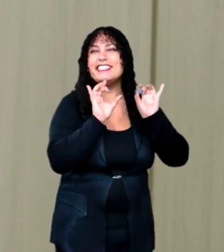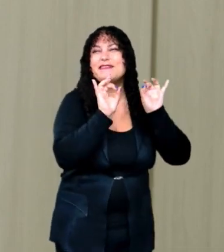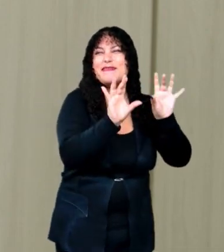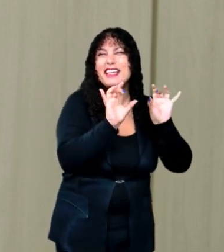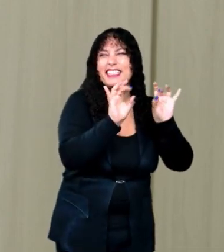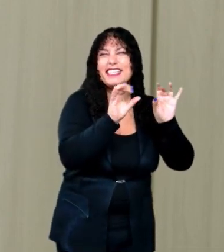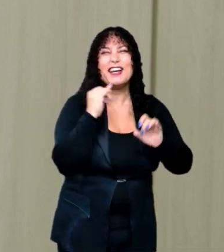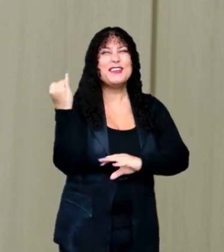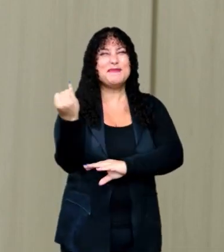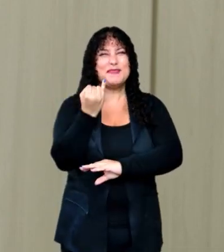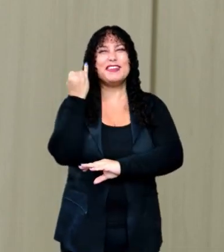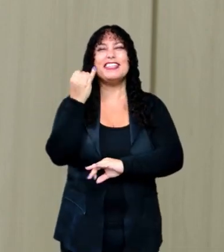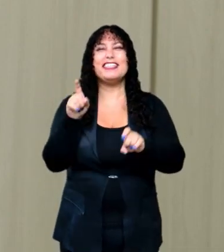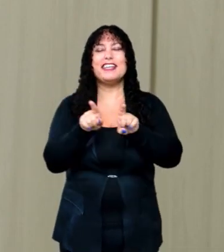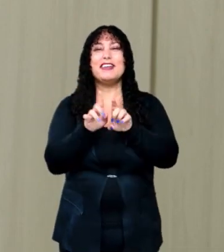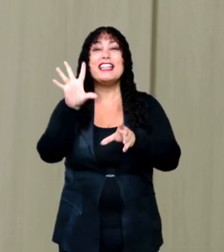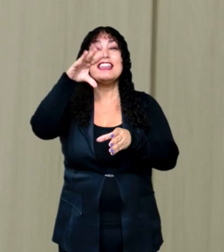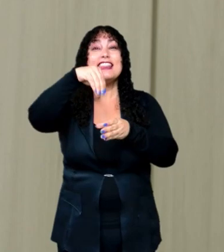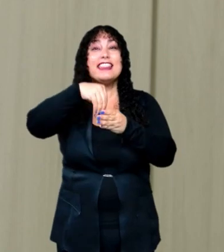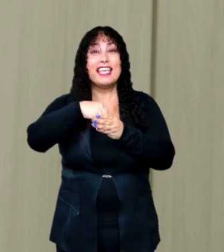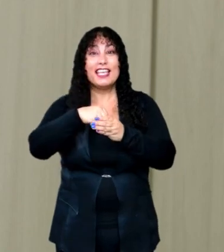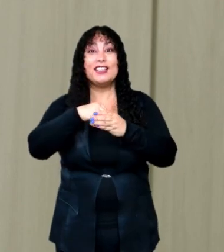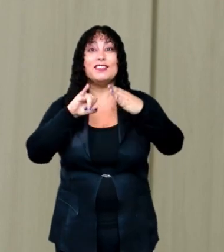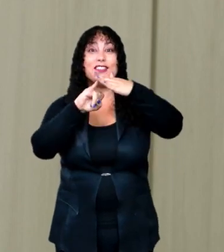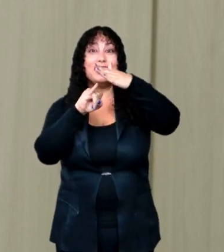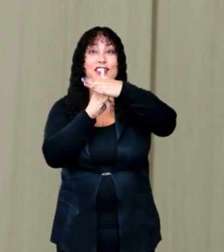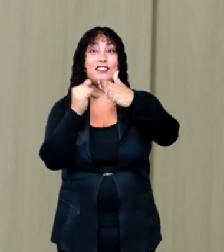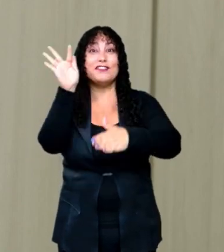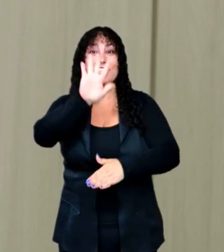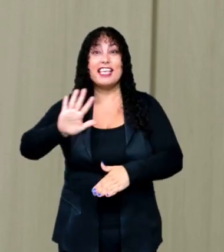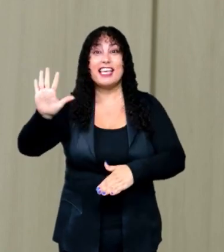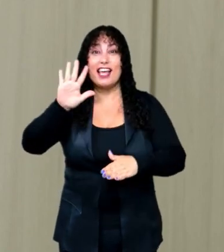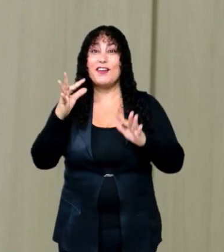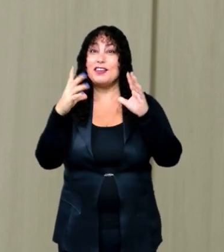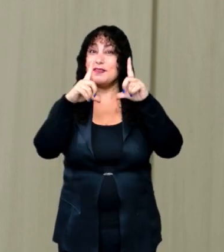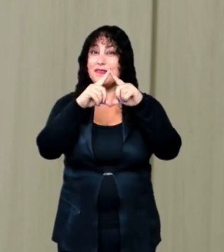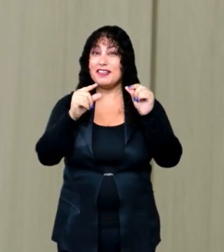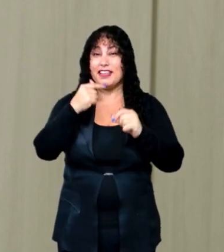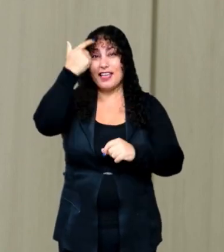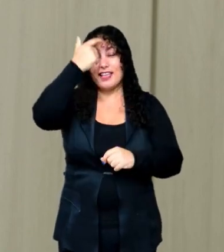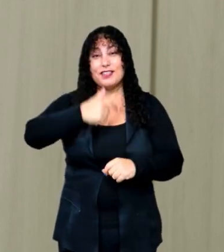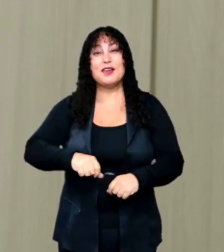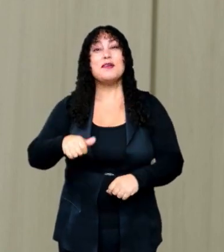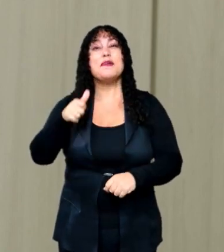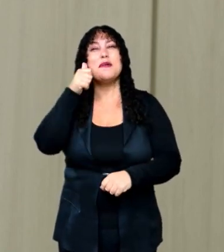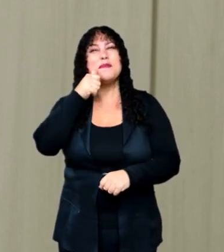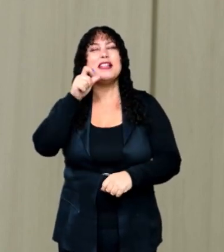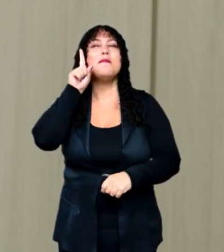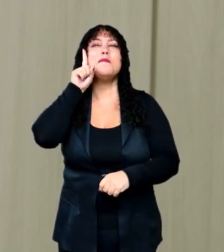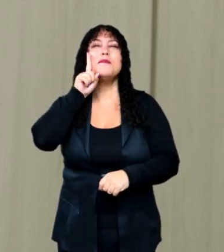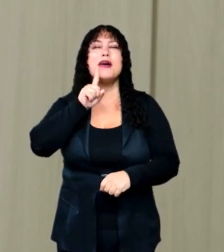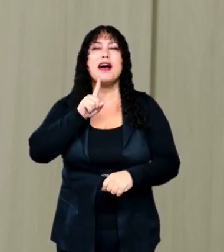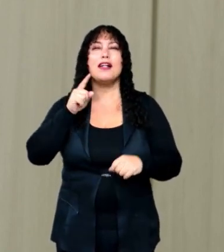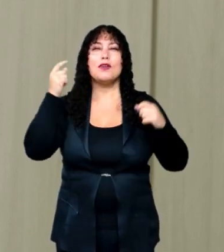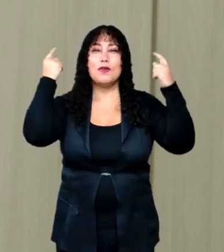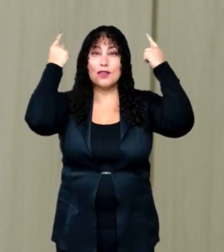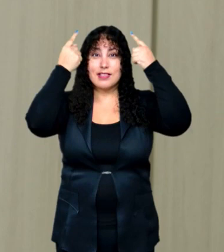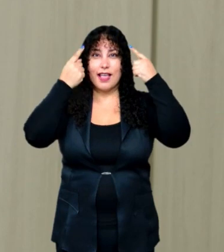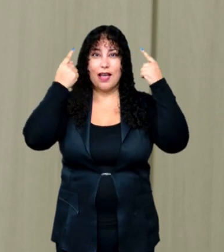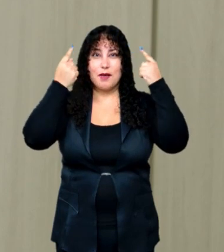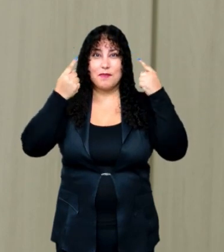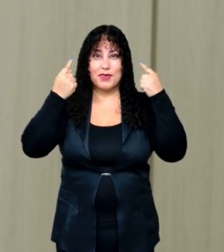especial e importante dentro do Instituto Federal de Brasília também. Eu sou uma mulher parda também, dos cabelos